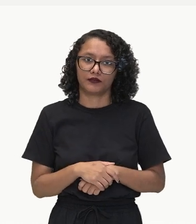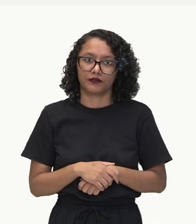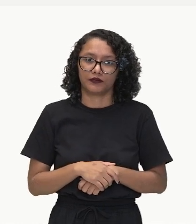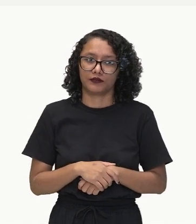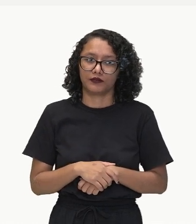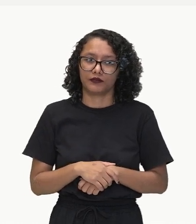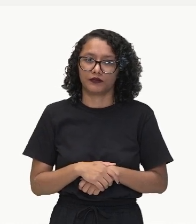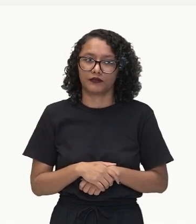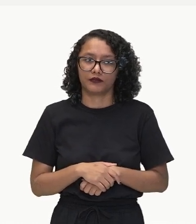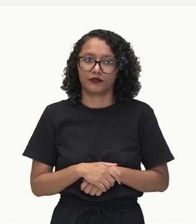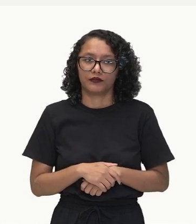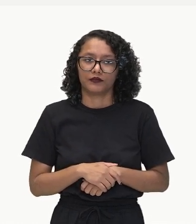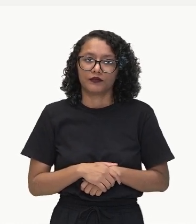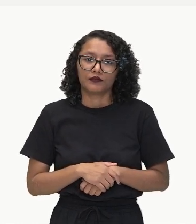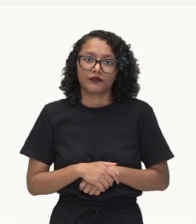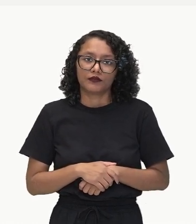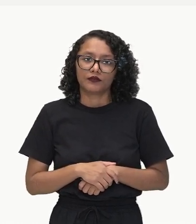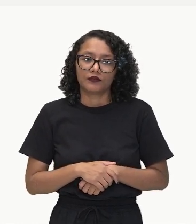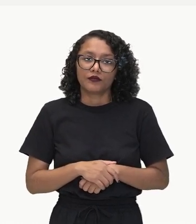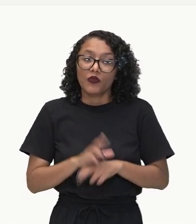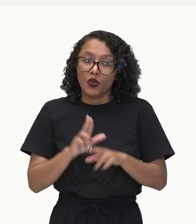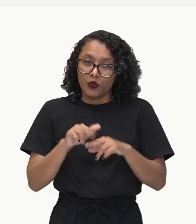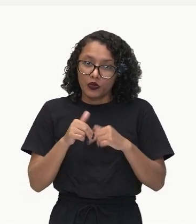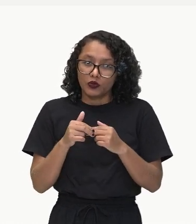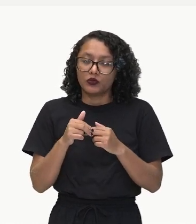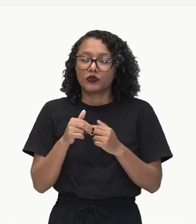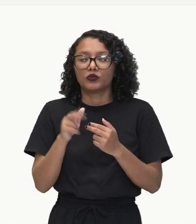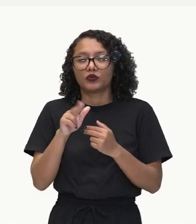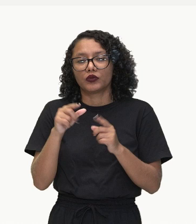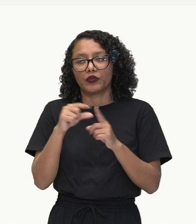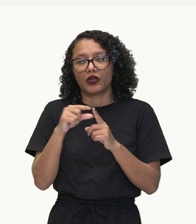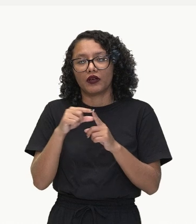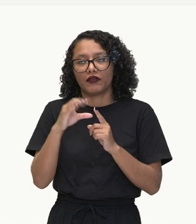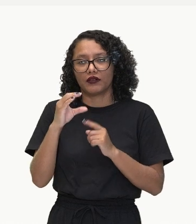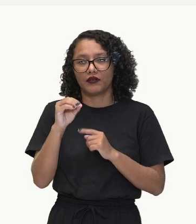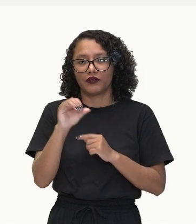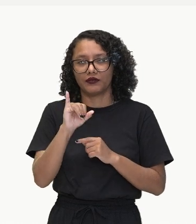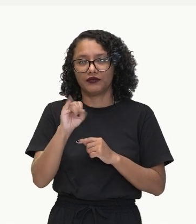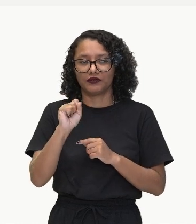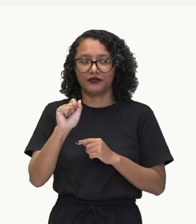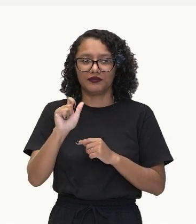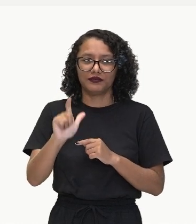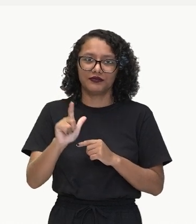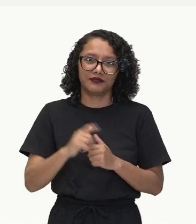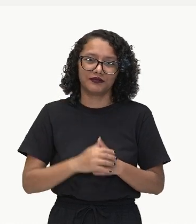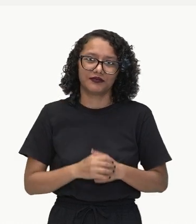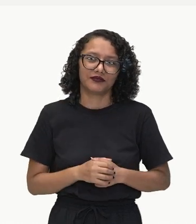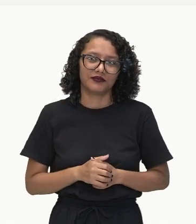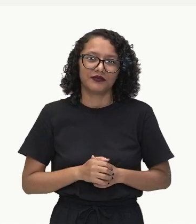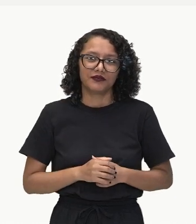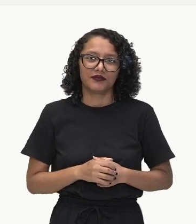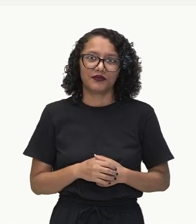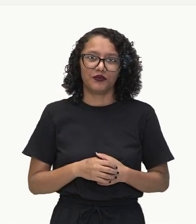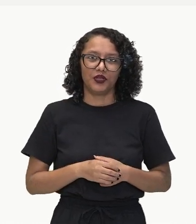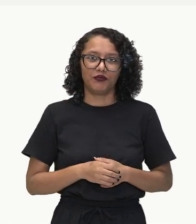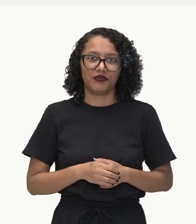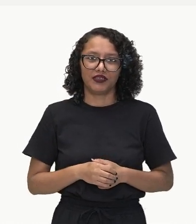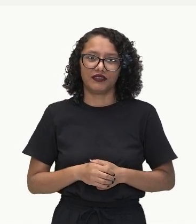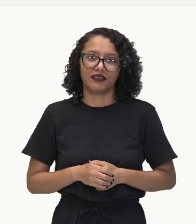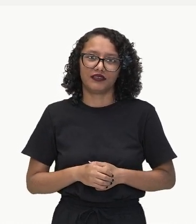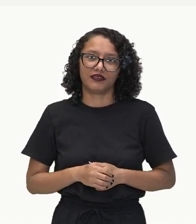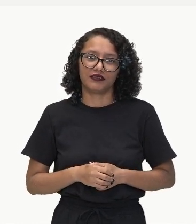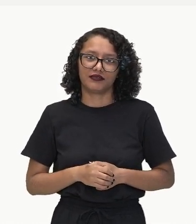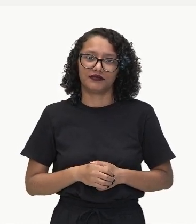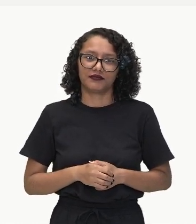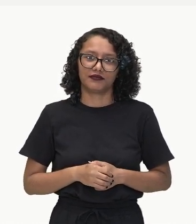em um objeto, uma coisa, né? Um algo. Então, no que o homem se torne coisal, corrompe-se nele os veios